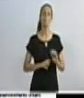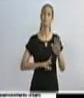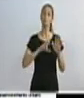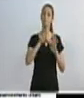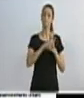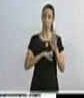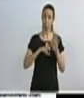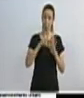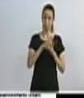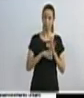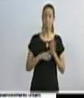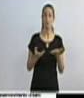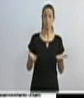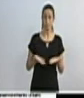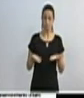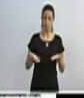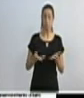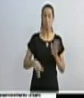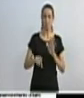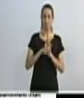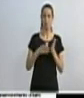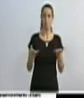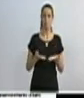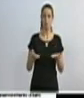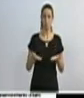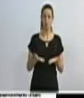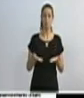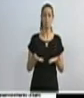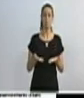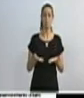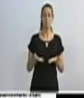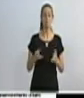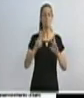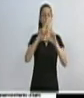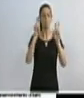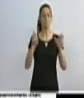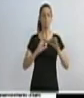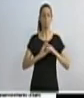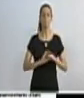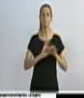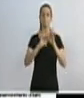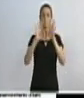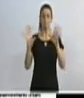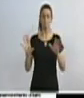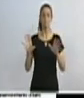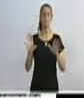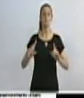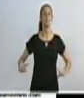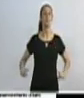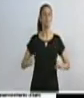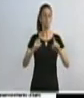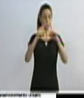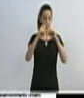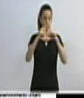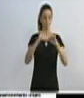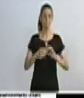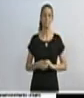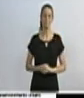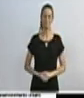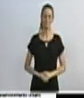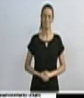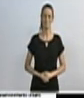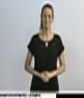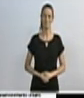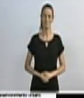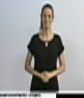legislação vigente hoje na cidade com relação à autorização de implantação de antenas.